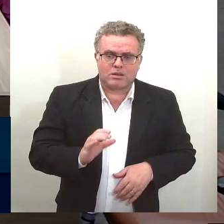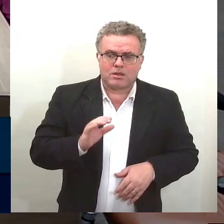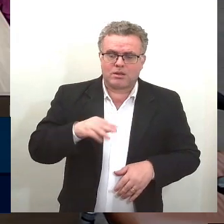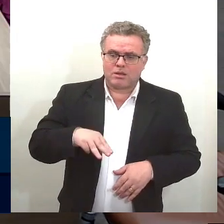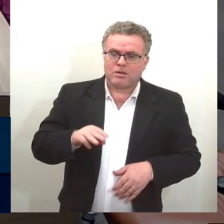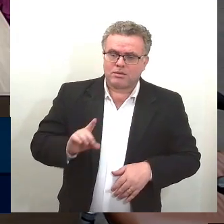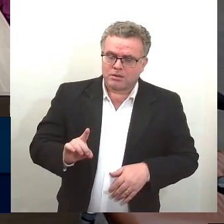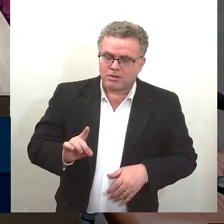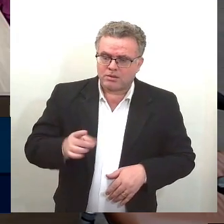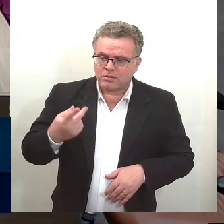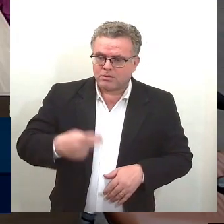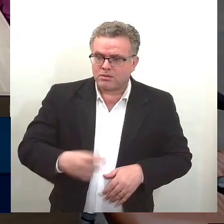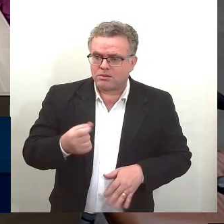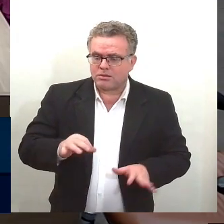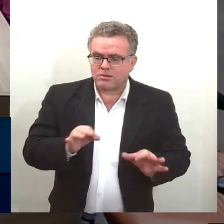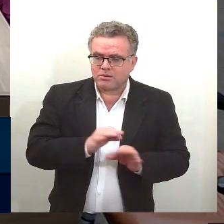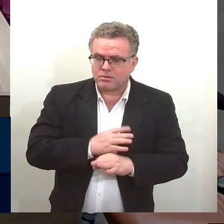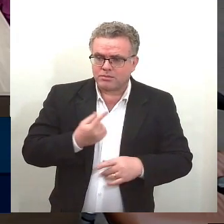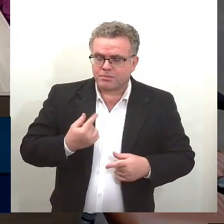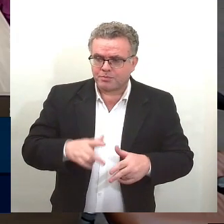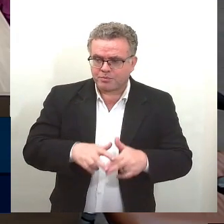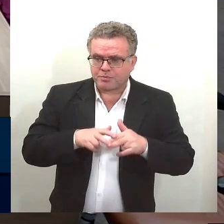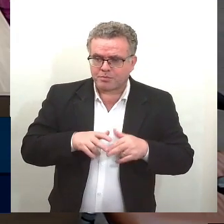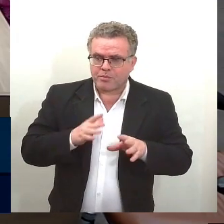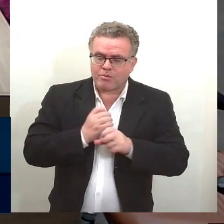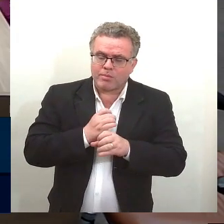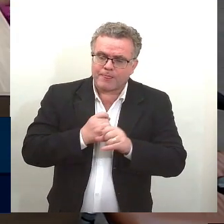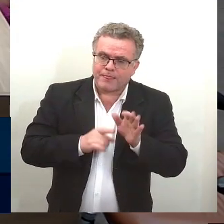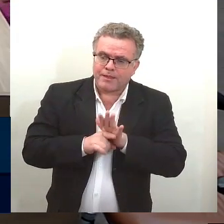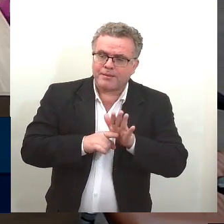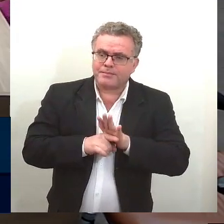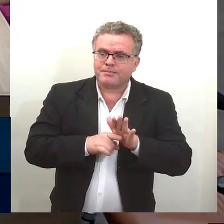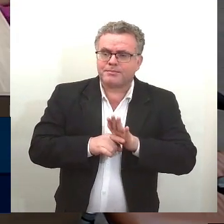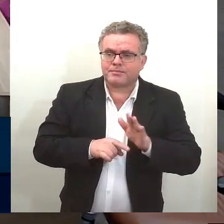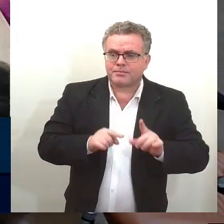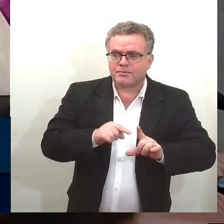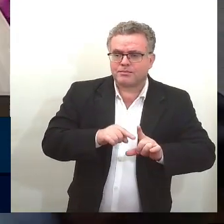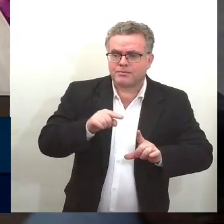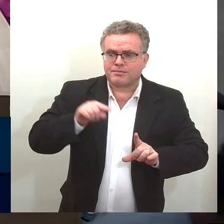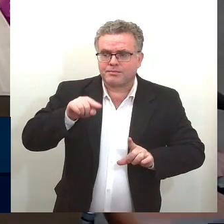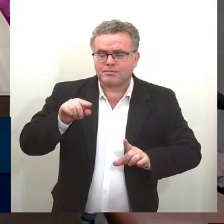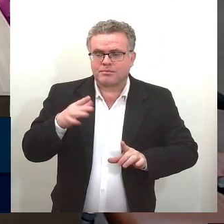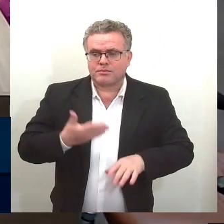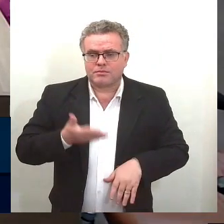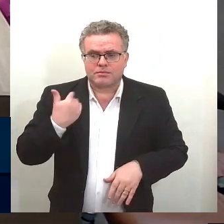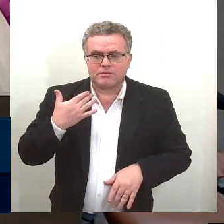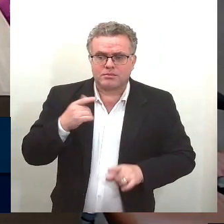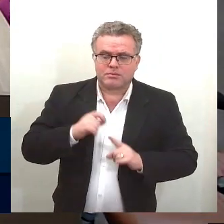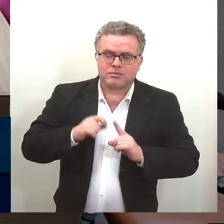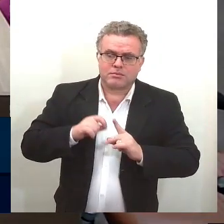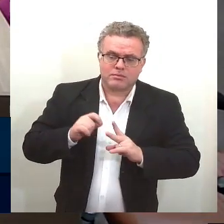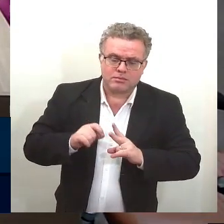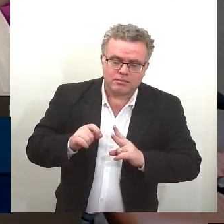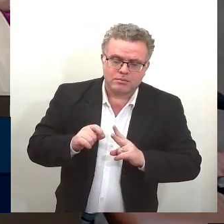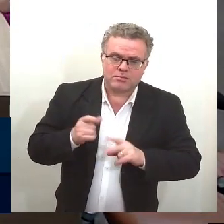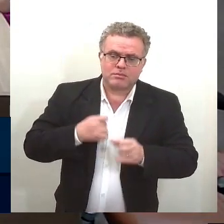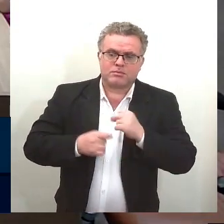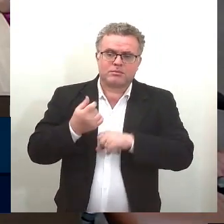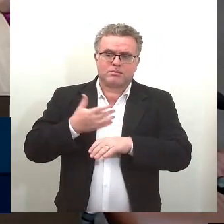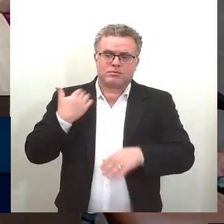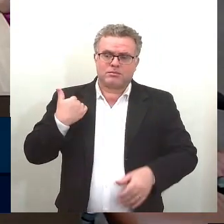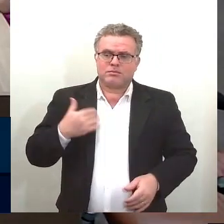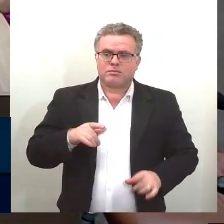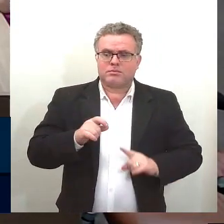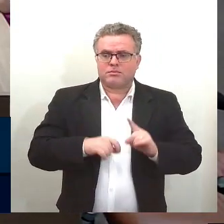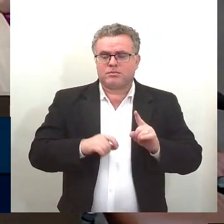A gente teve um aumento do TCMD para todos os meses do ano passado e também para os meses de janeiro e fevereiro, mesmo sem o projeto.